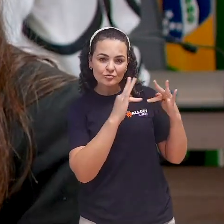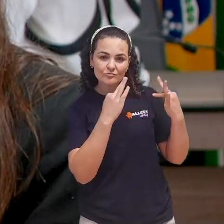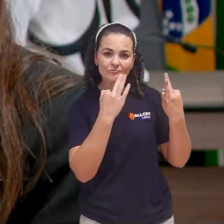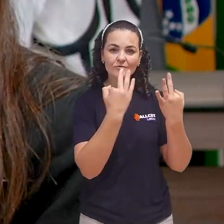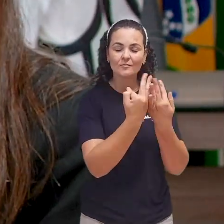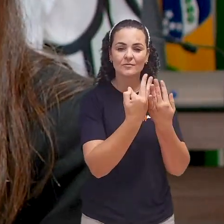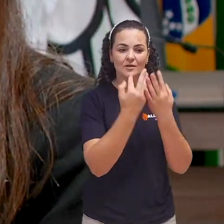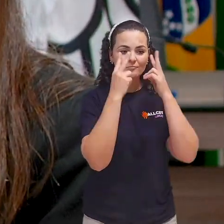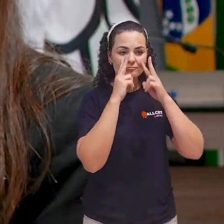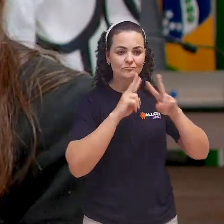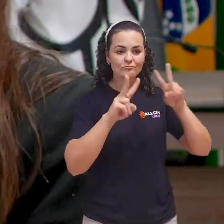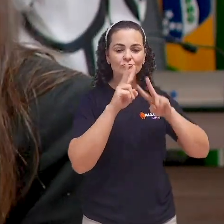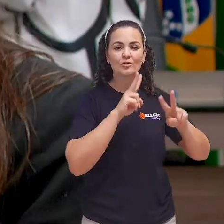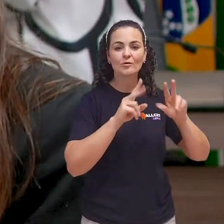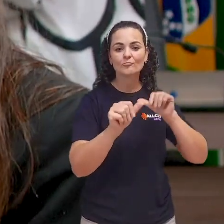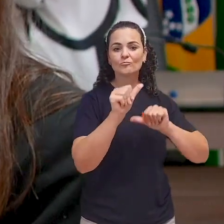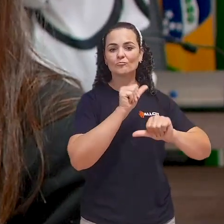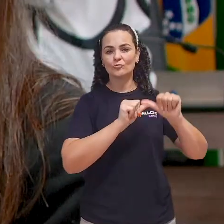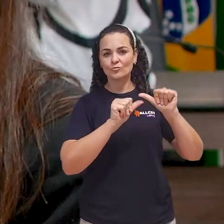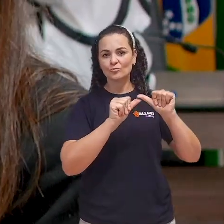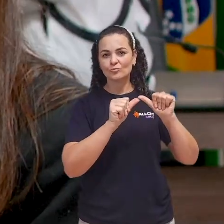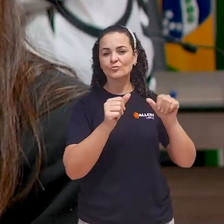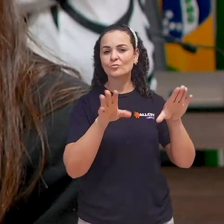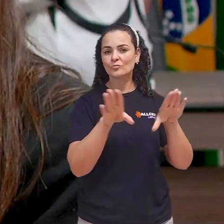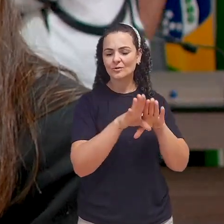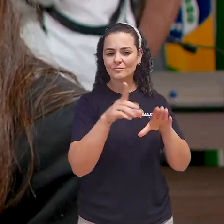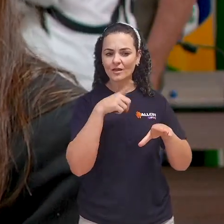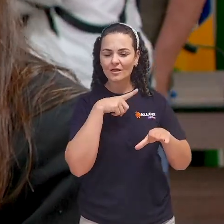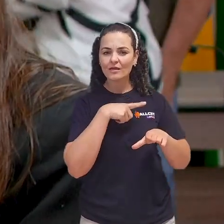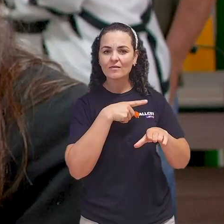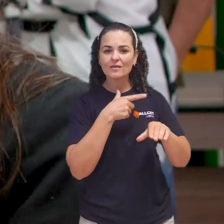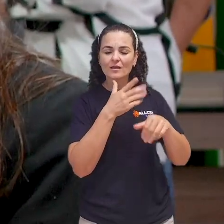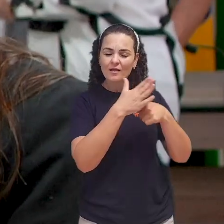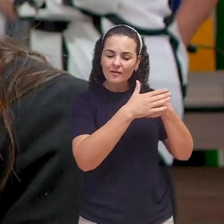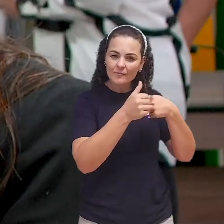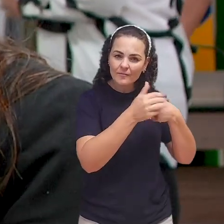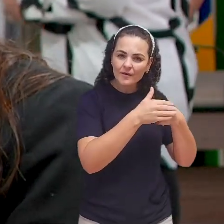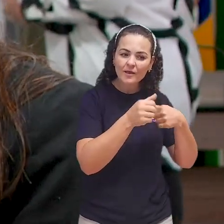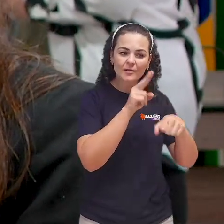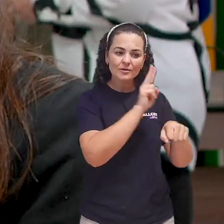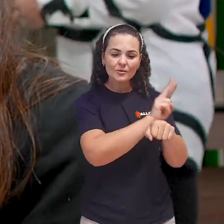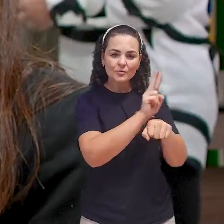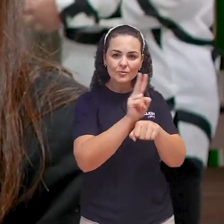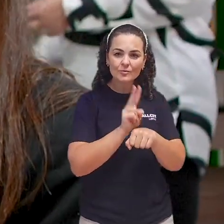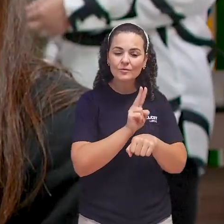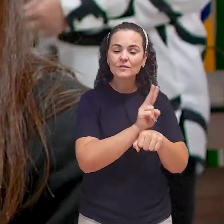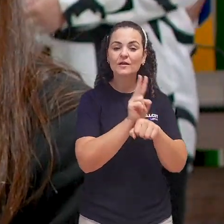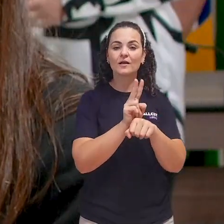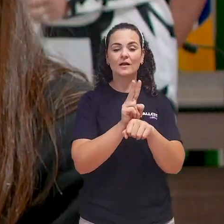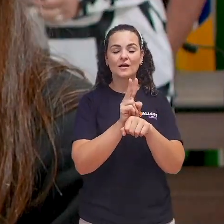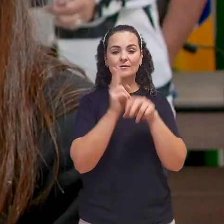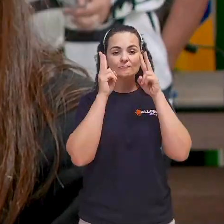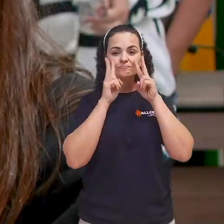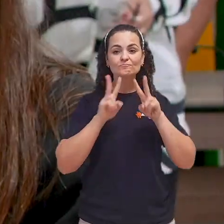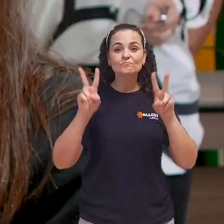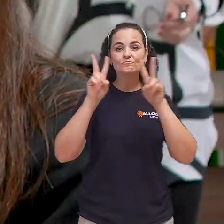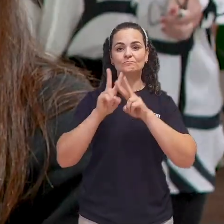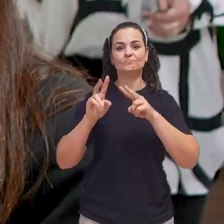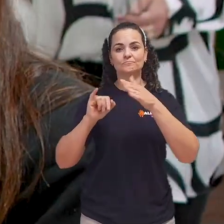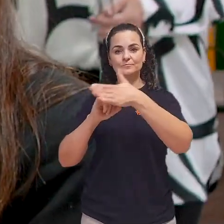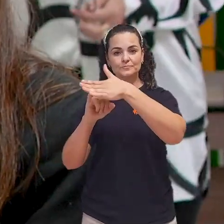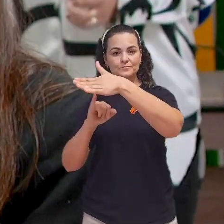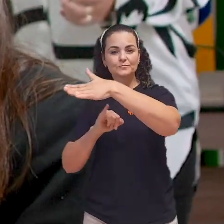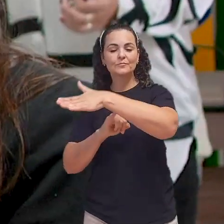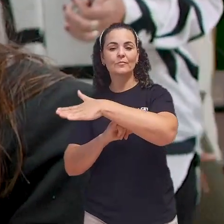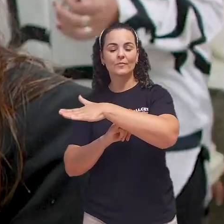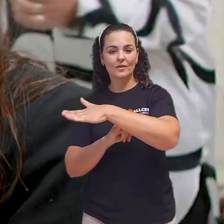familiar, muda toda a perspectiva de afeto e de cuidado que eles têm. Então é importante que a gente dê